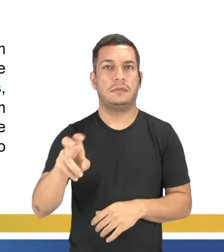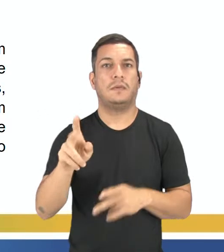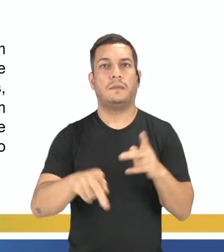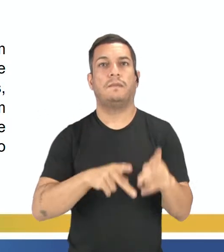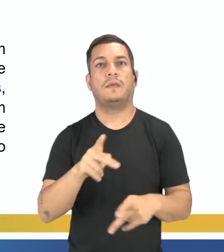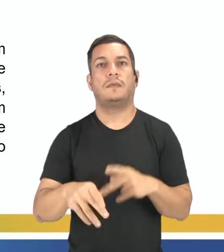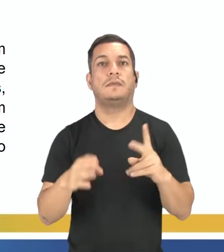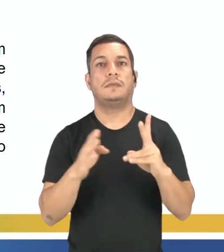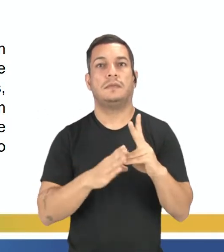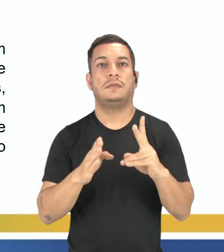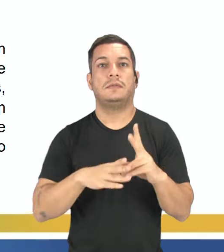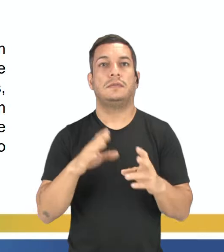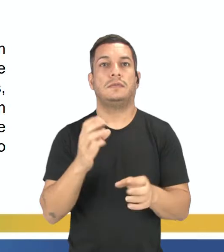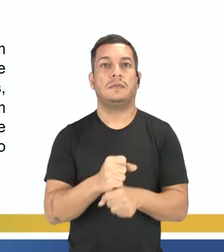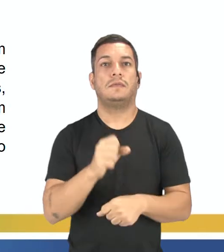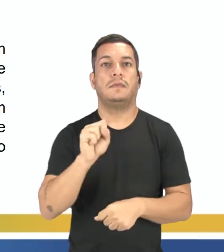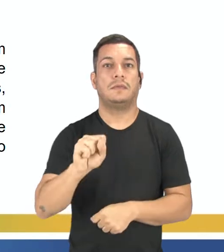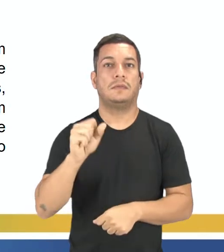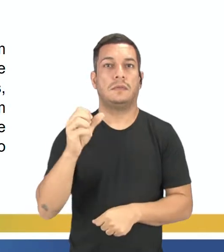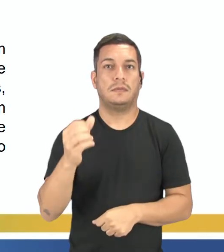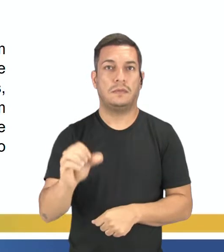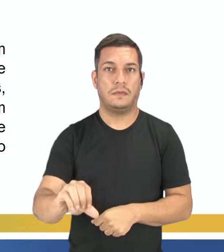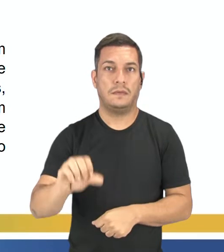povos indígenas que somam